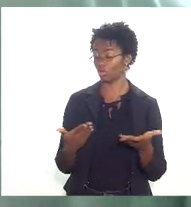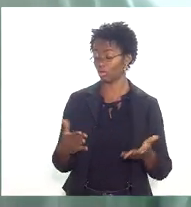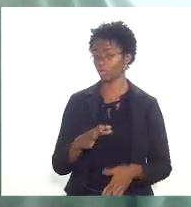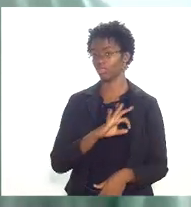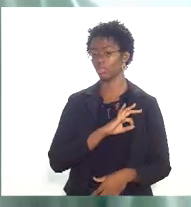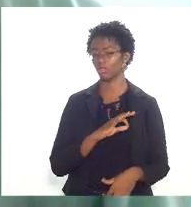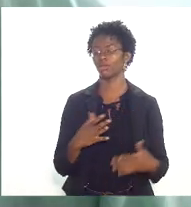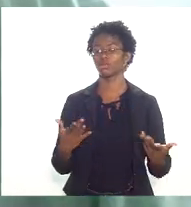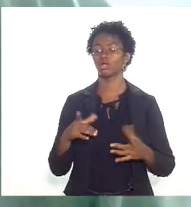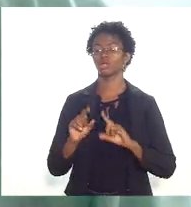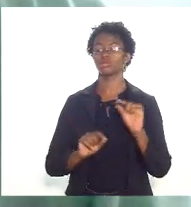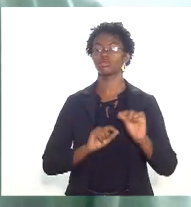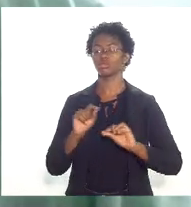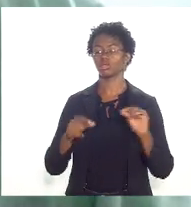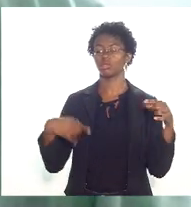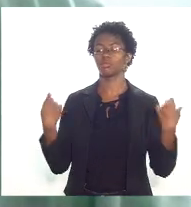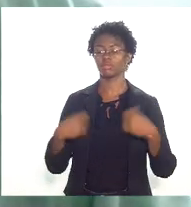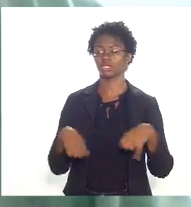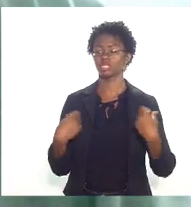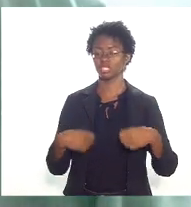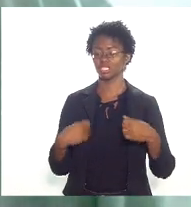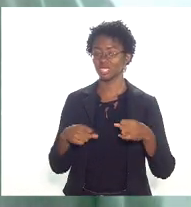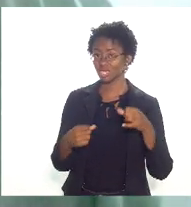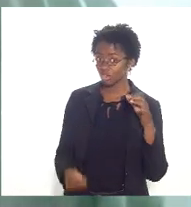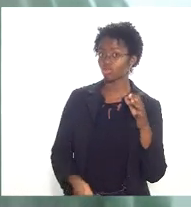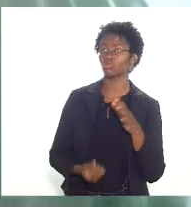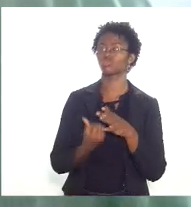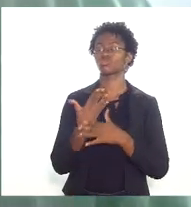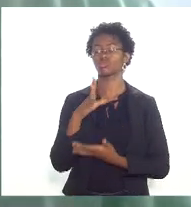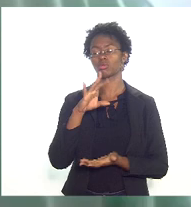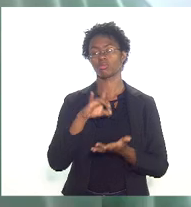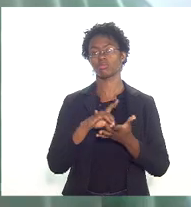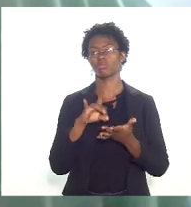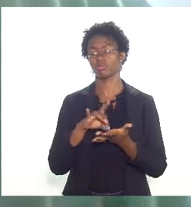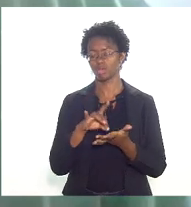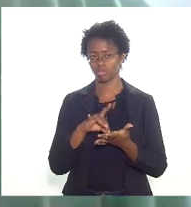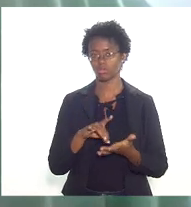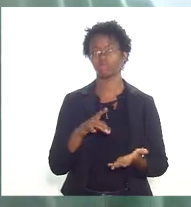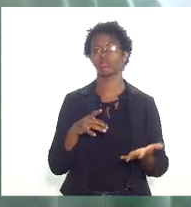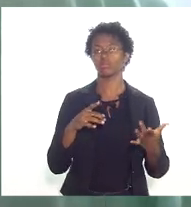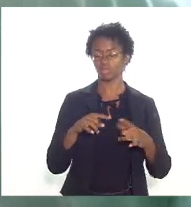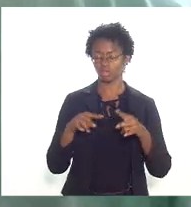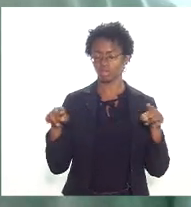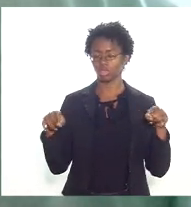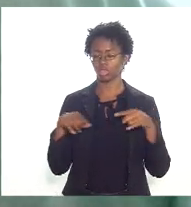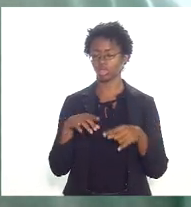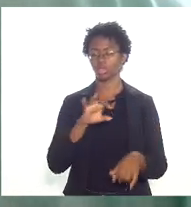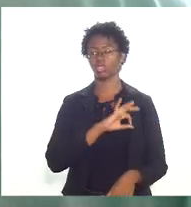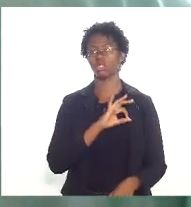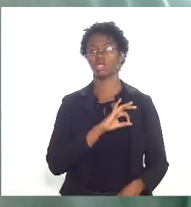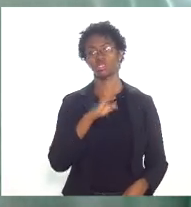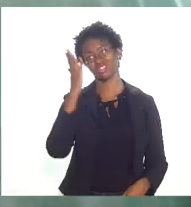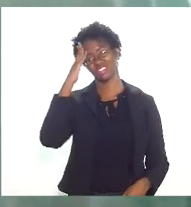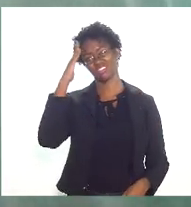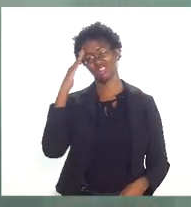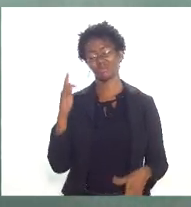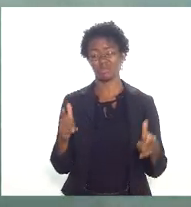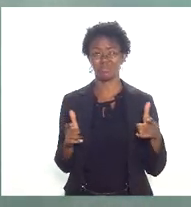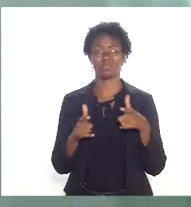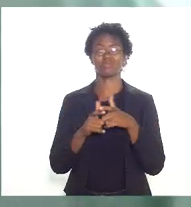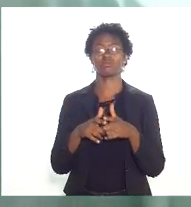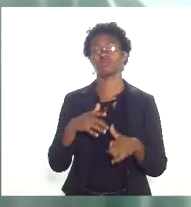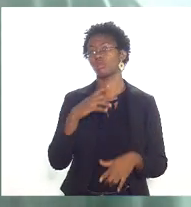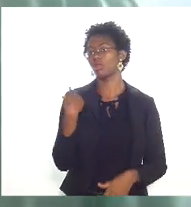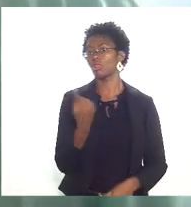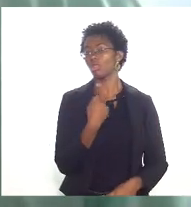de interiorização dessa delegacia que tem um quadro muito pequeno não atende Campos não atende